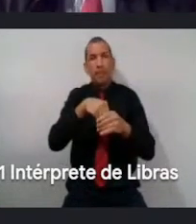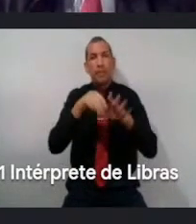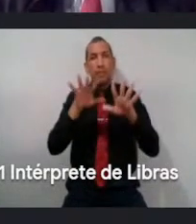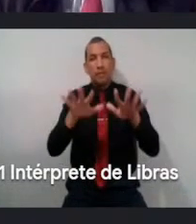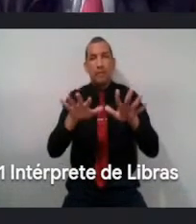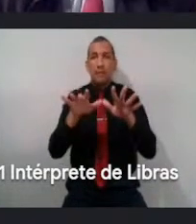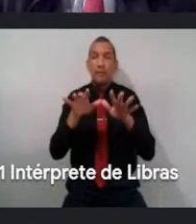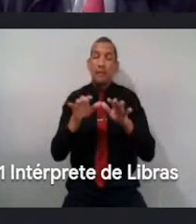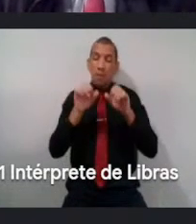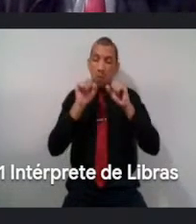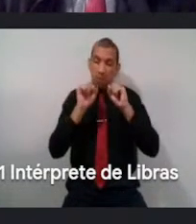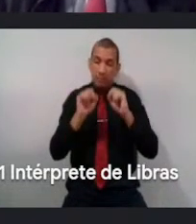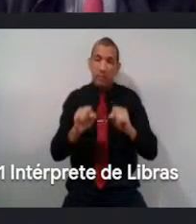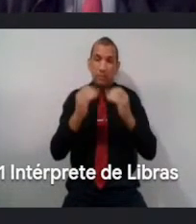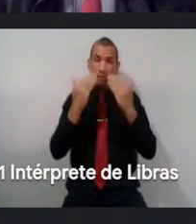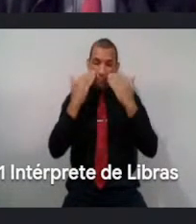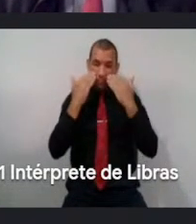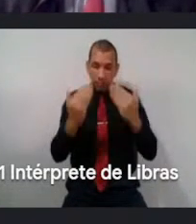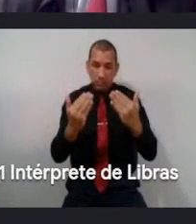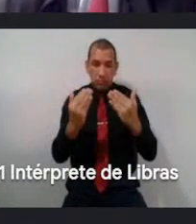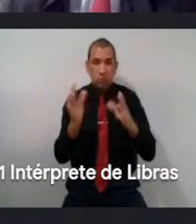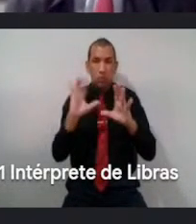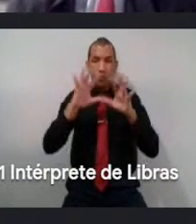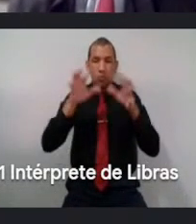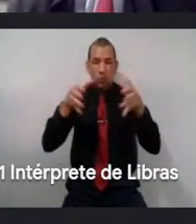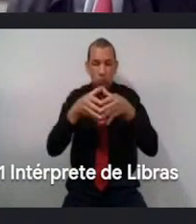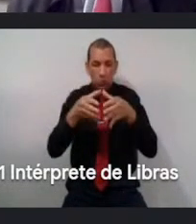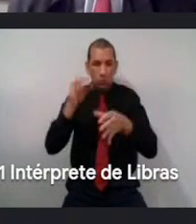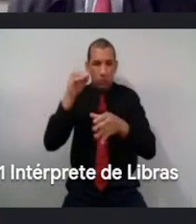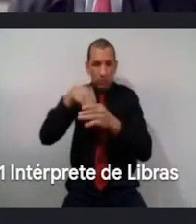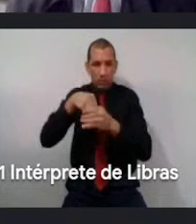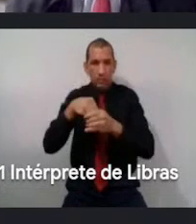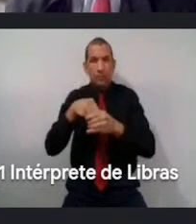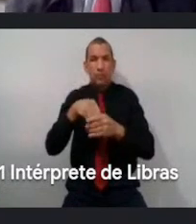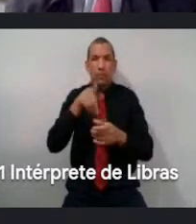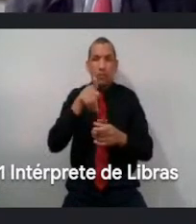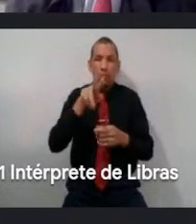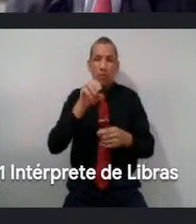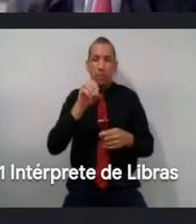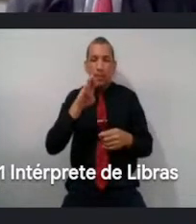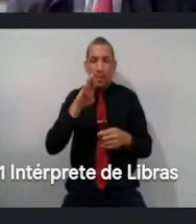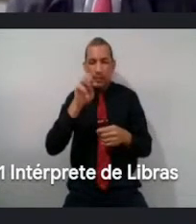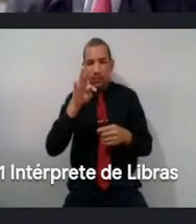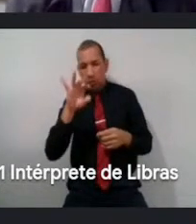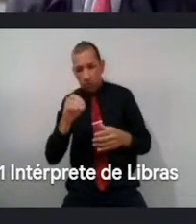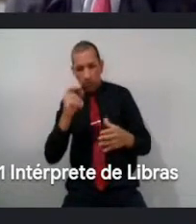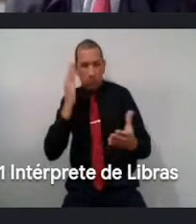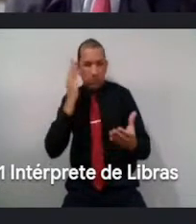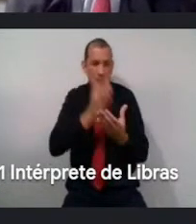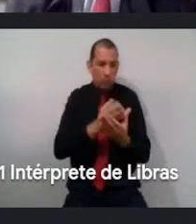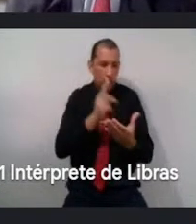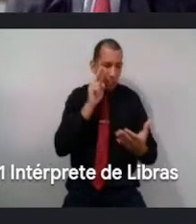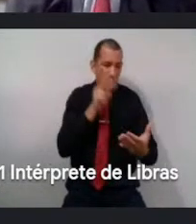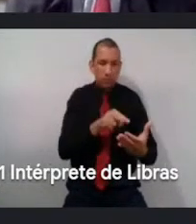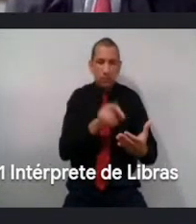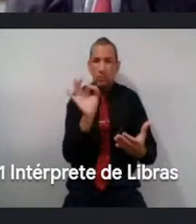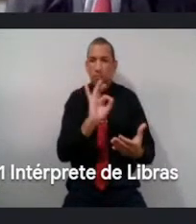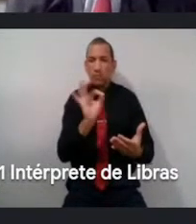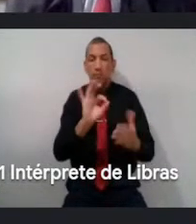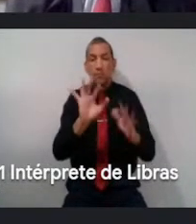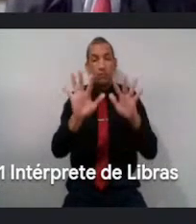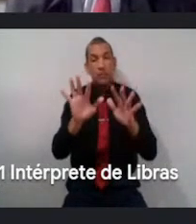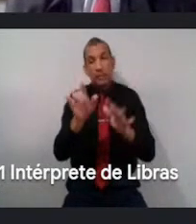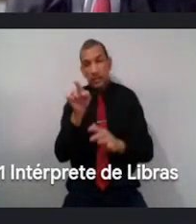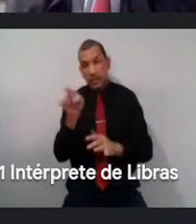ela deve ser comprovado é o meu ver no conjunto probatório que eu não verifiquei nos autos que se